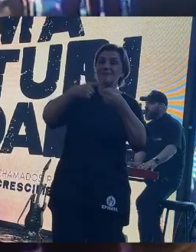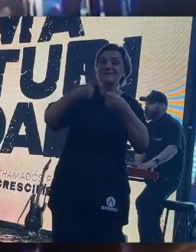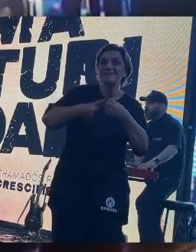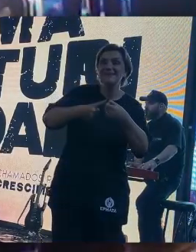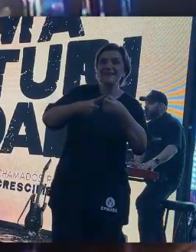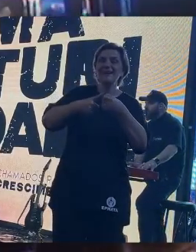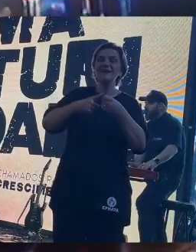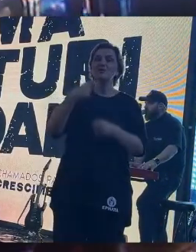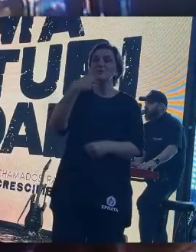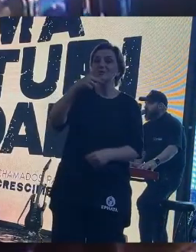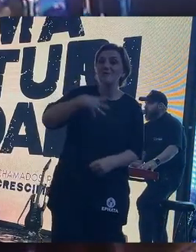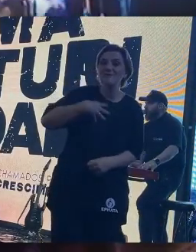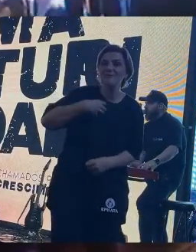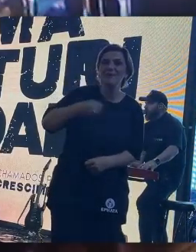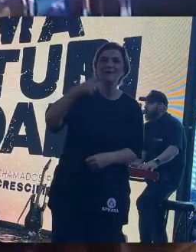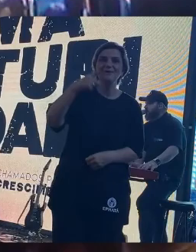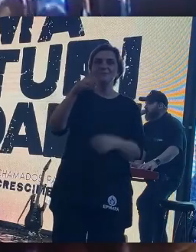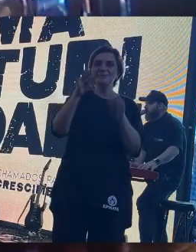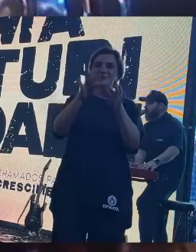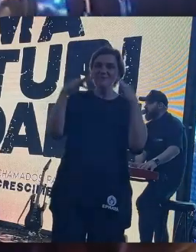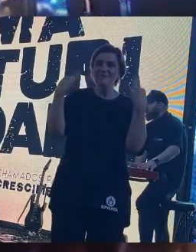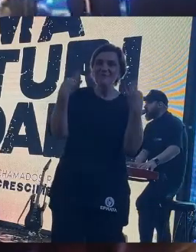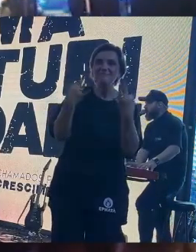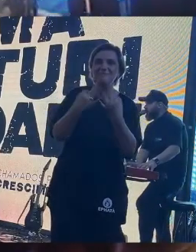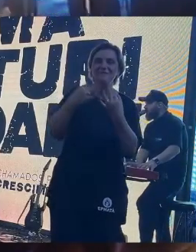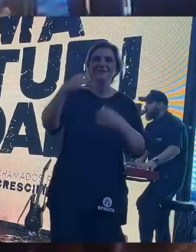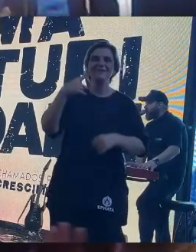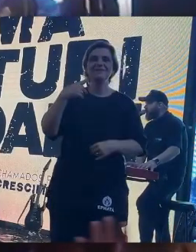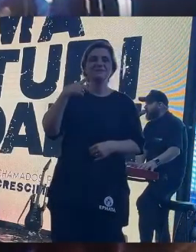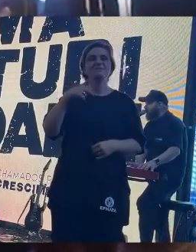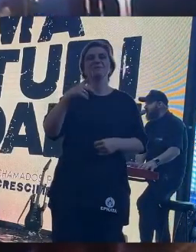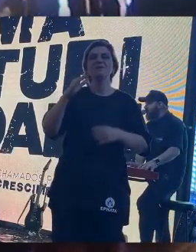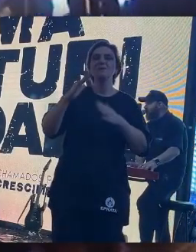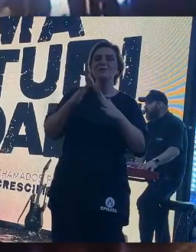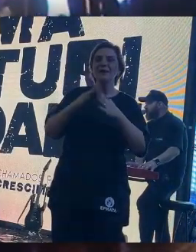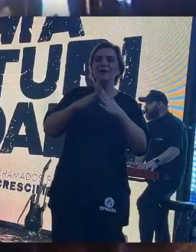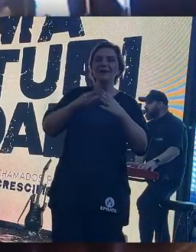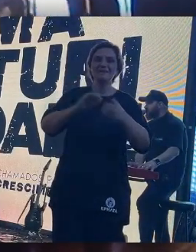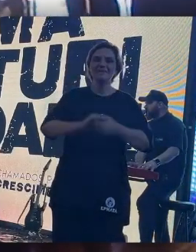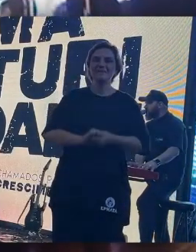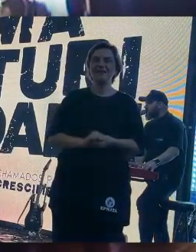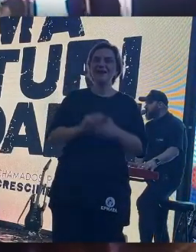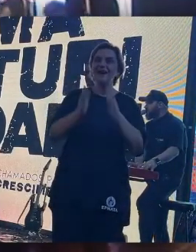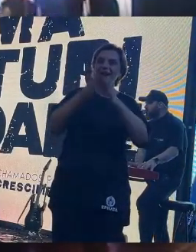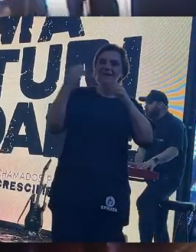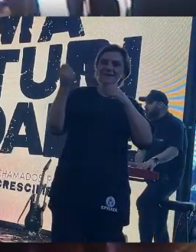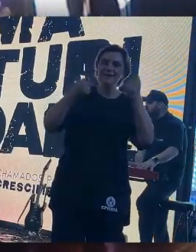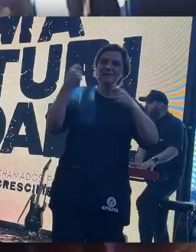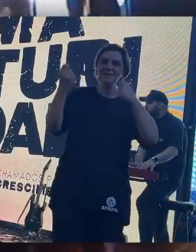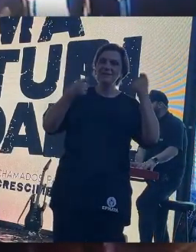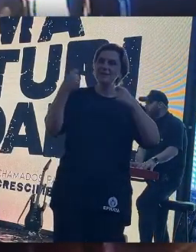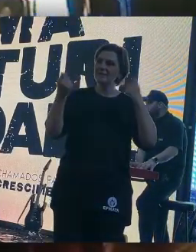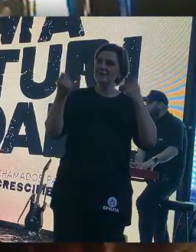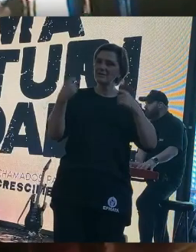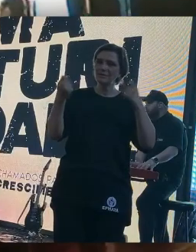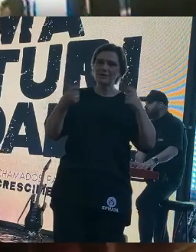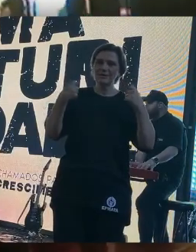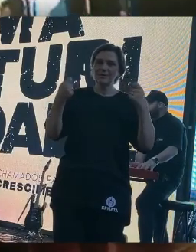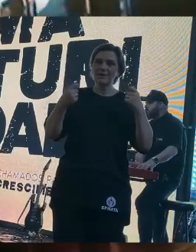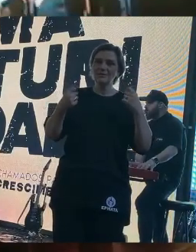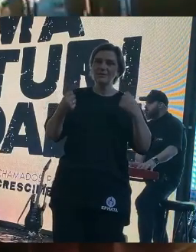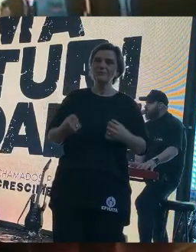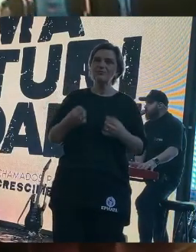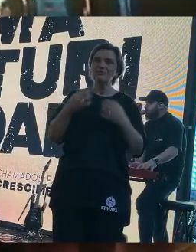teu filho, é sobre a tua família. Aleluia, aleluia. Então